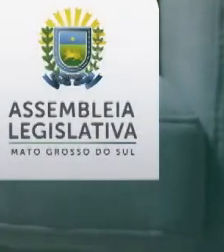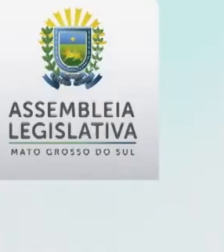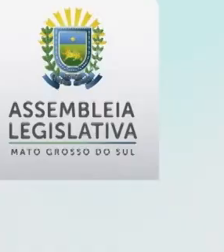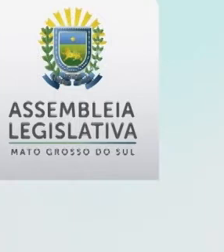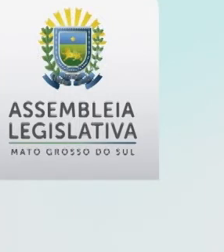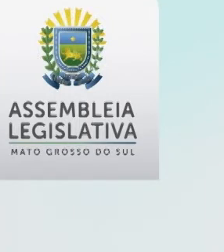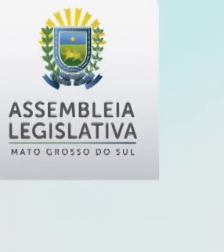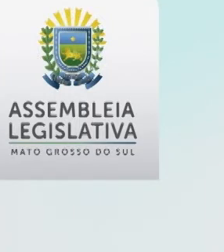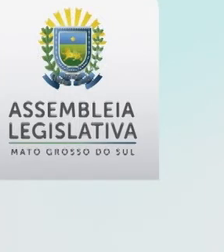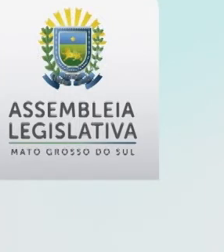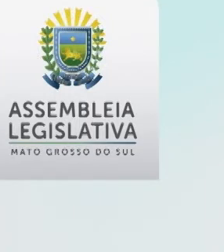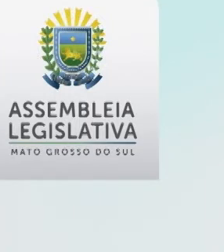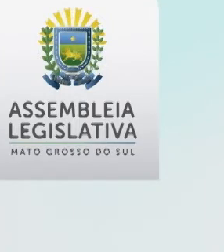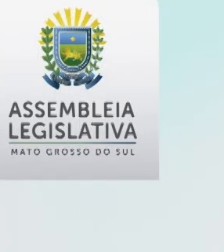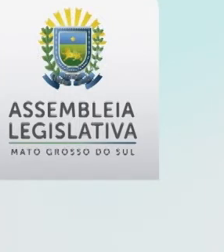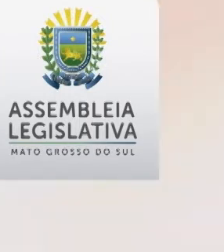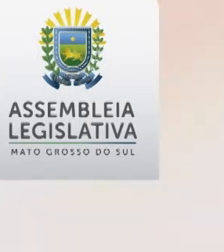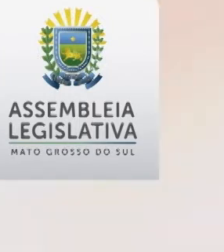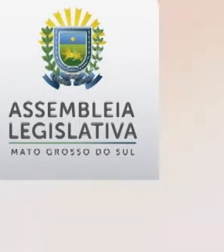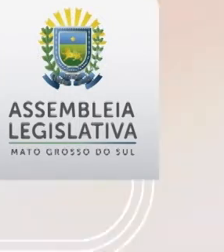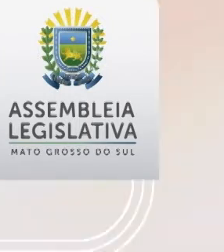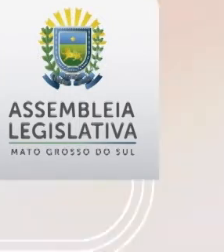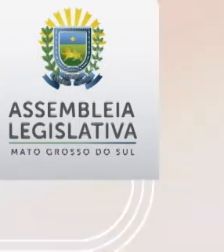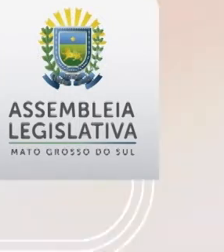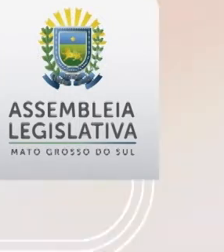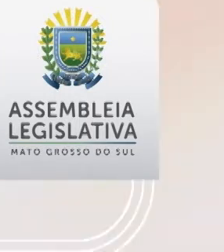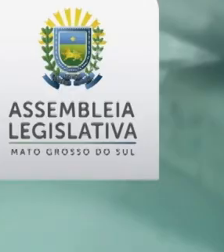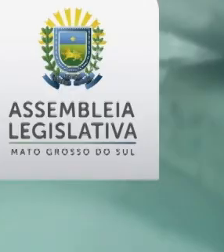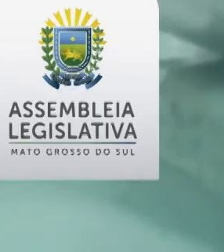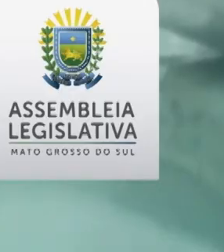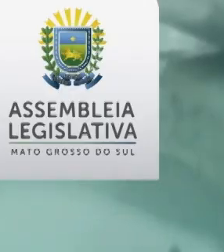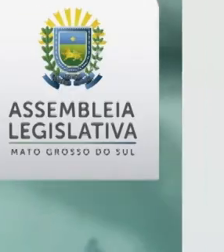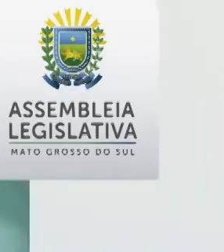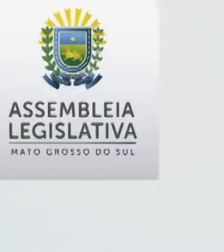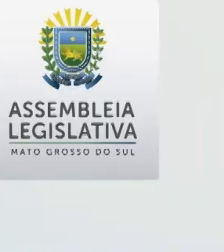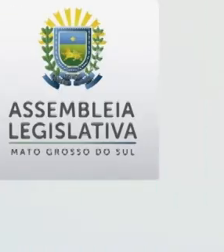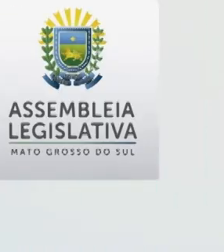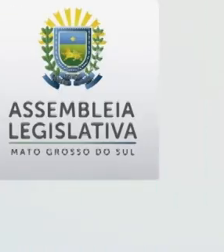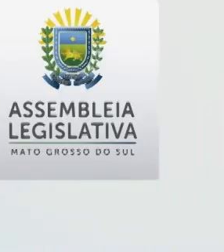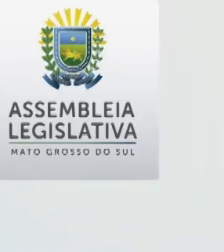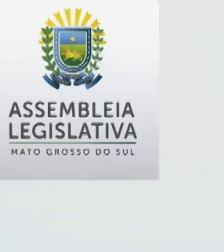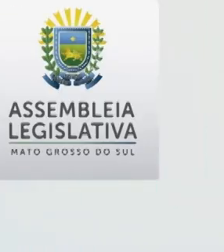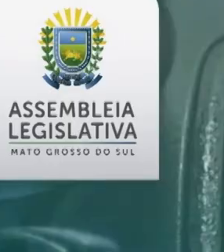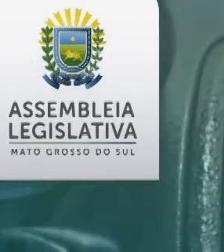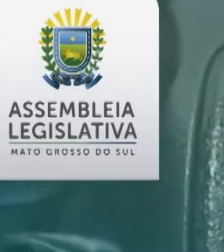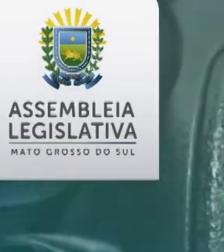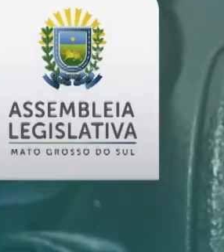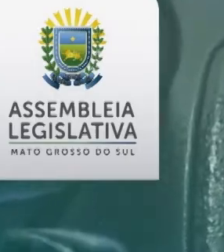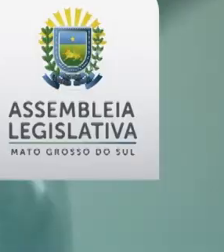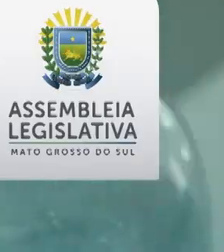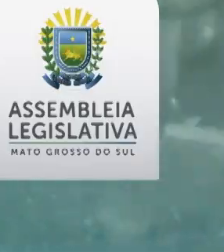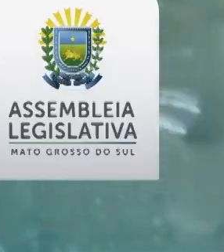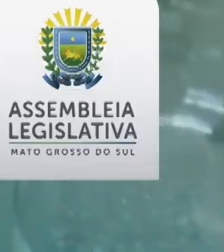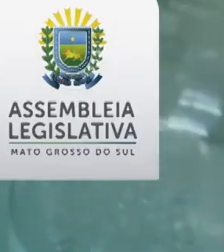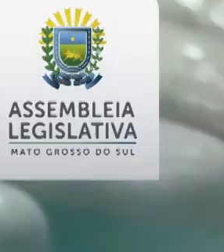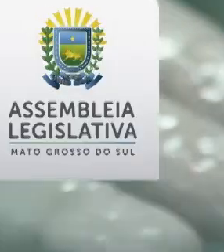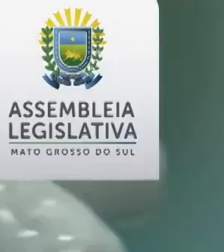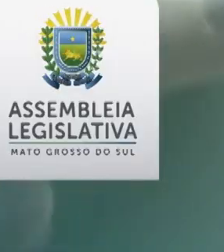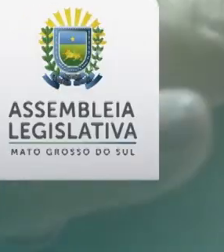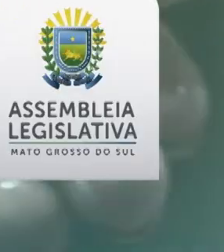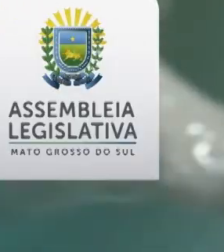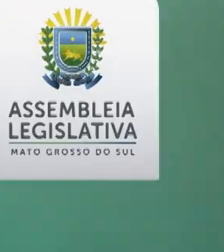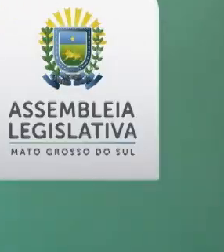O novo coronavírus requer novos hábitos, urgentes. Lavar sempre as mãos, fazer uso do álcool em